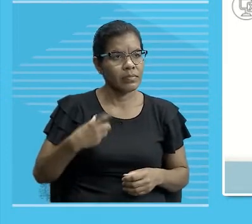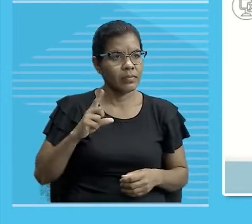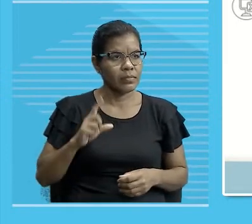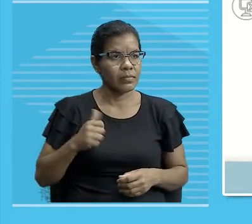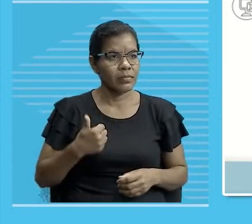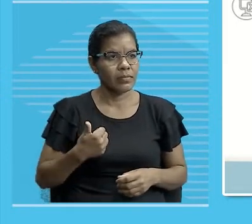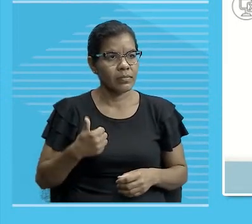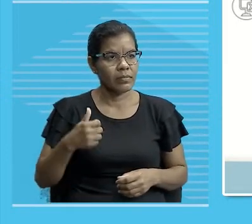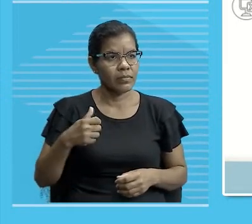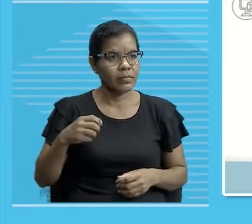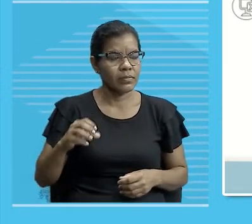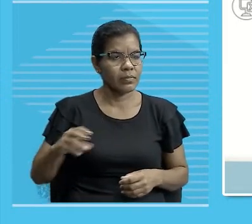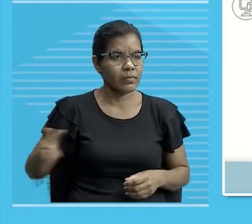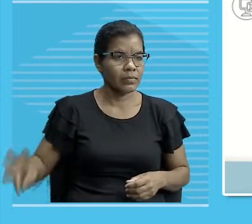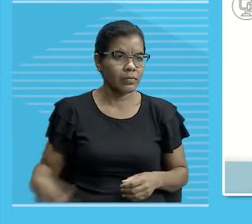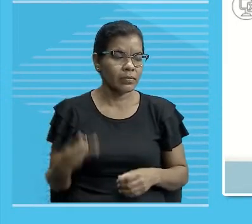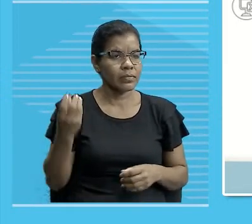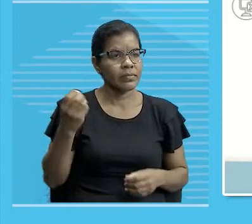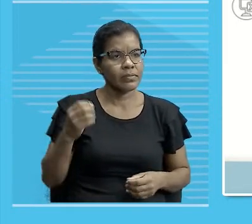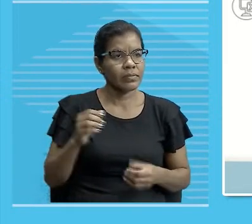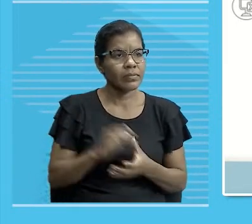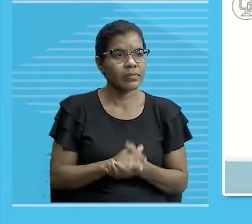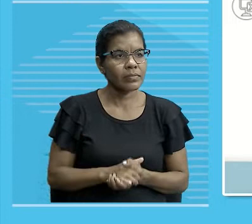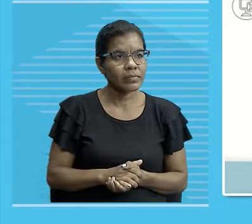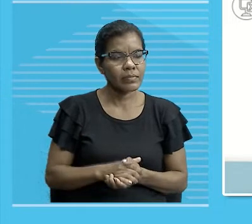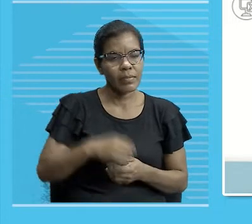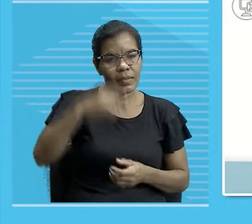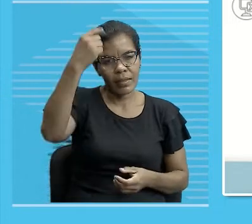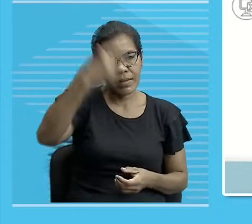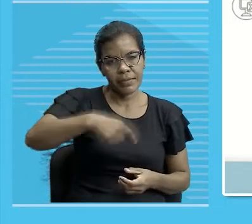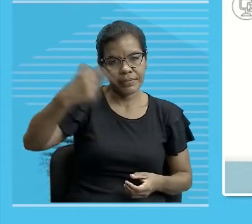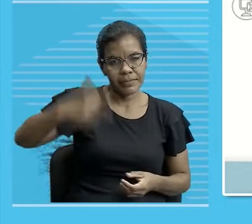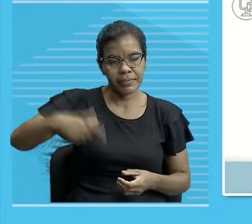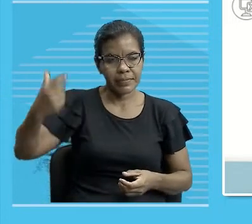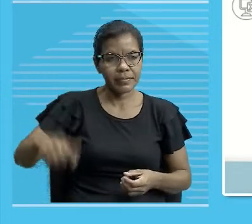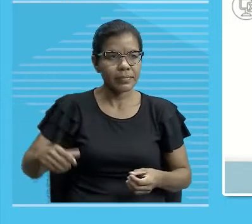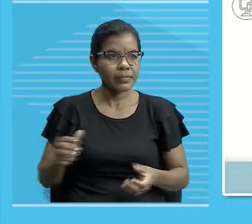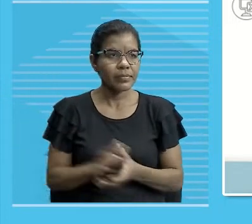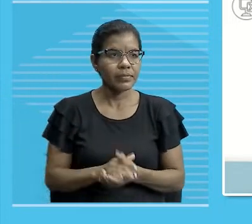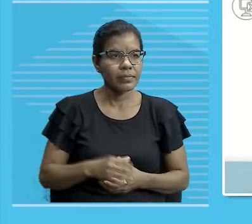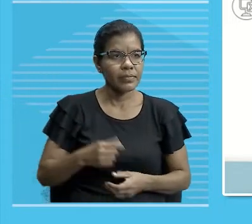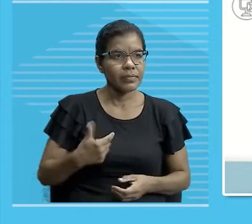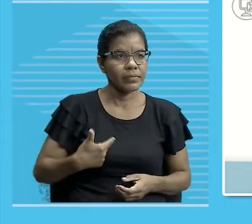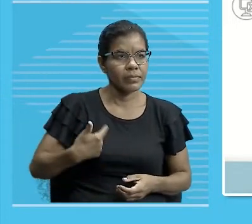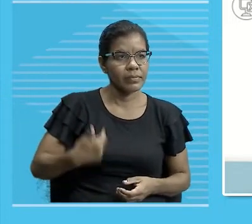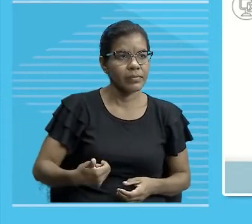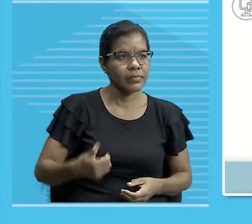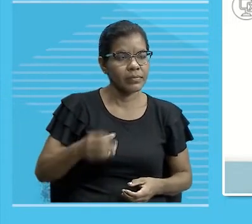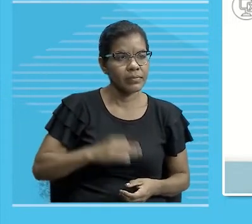215 milhões de habitantes, é como se pegar 21%, daria o quê?